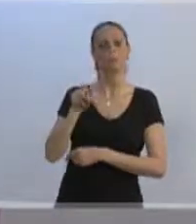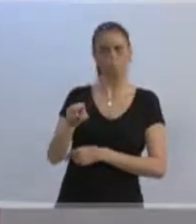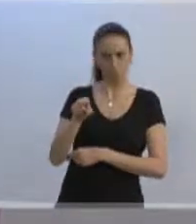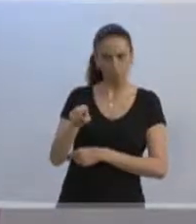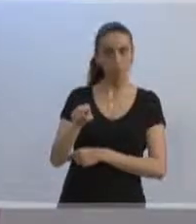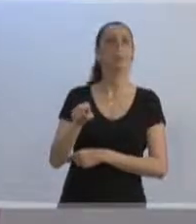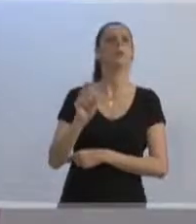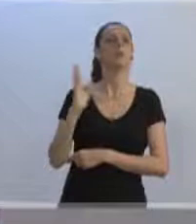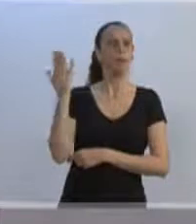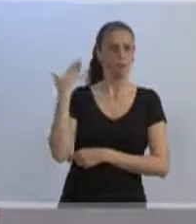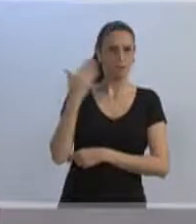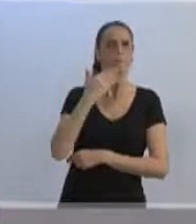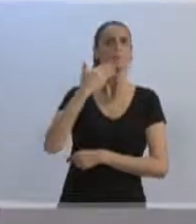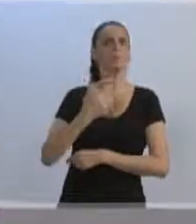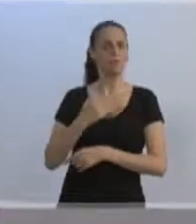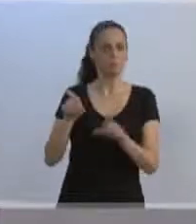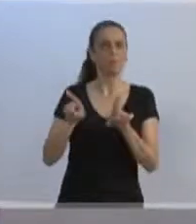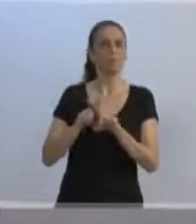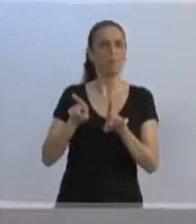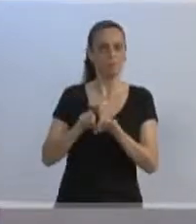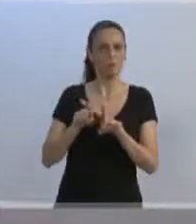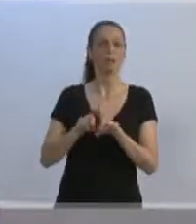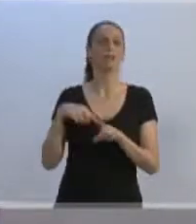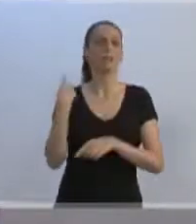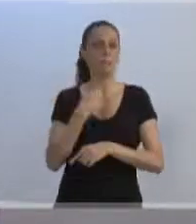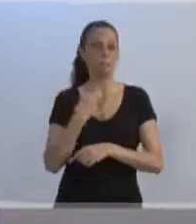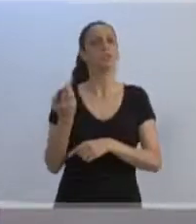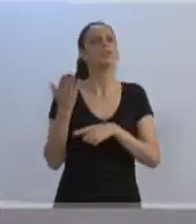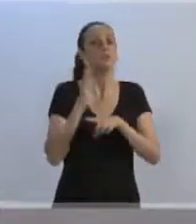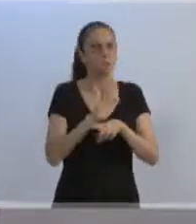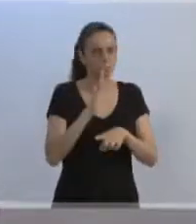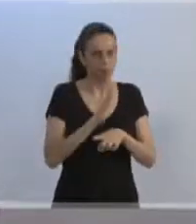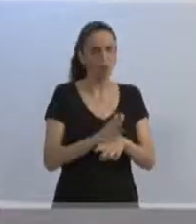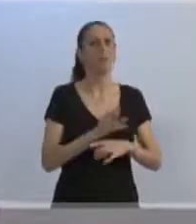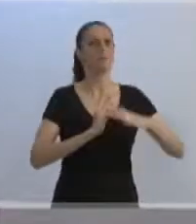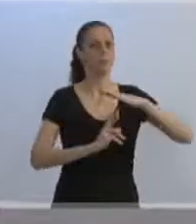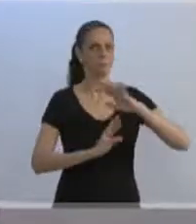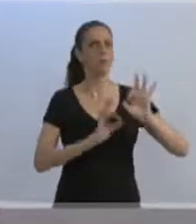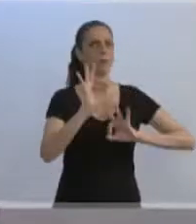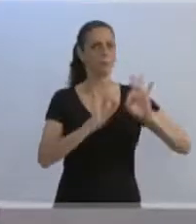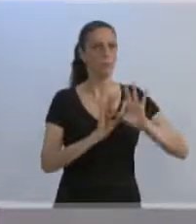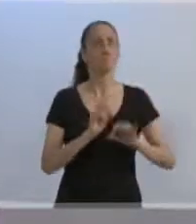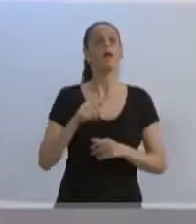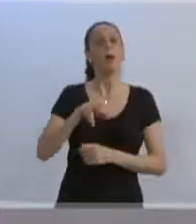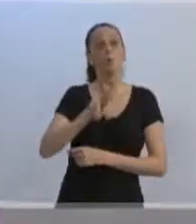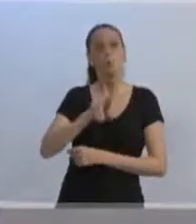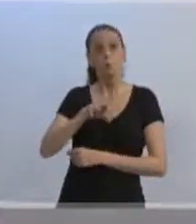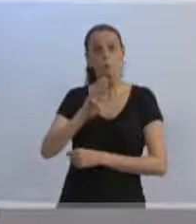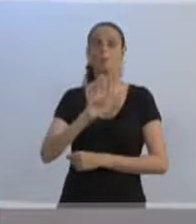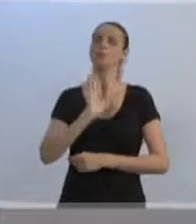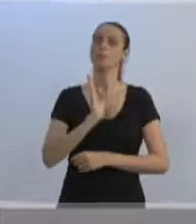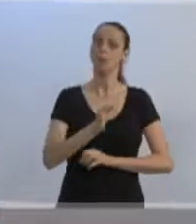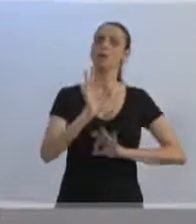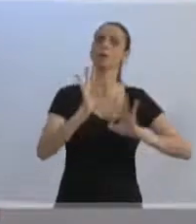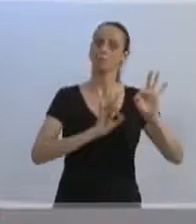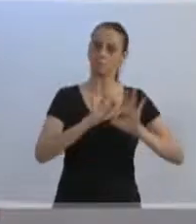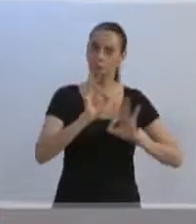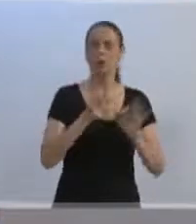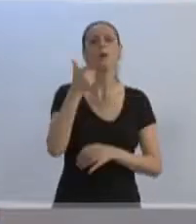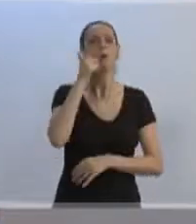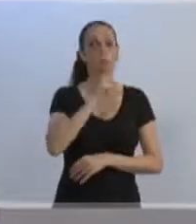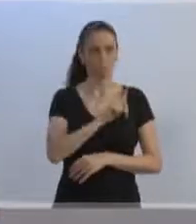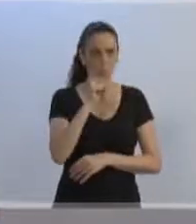pediu na época também para que a gente corresse atrás aí ea urbanizadora de blumenau ver do silvio conseguiu